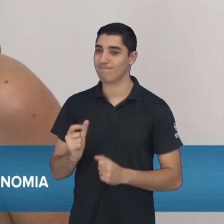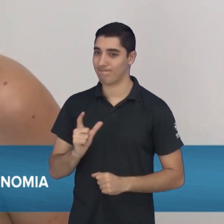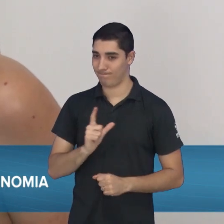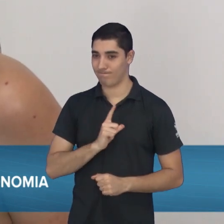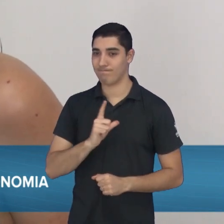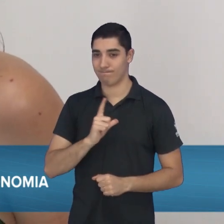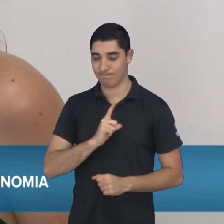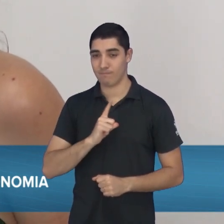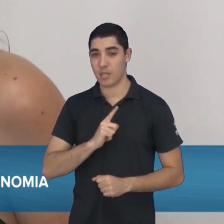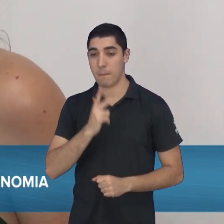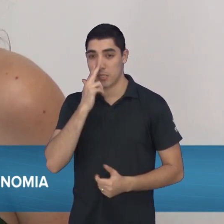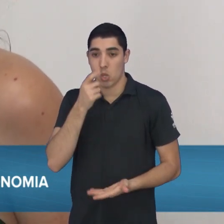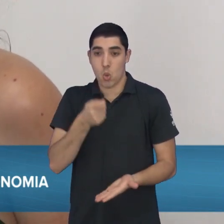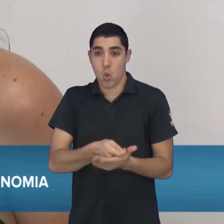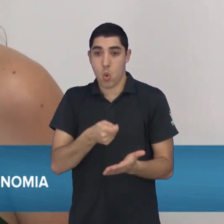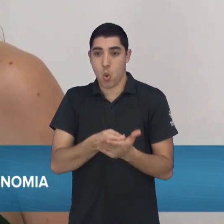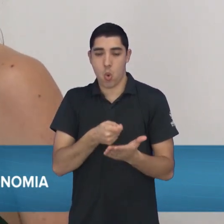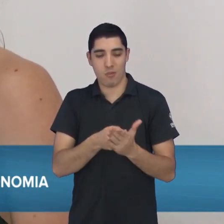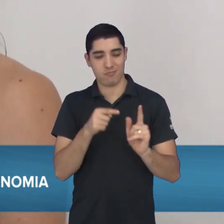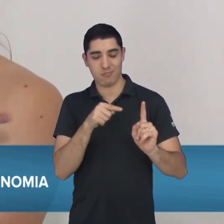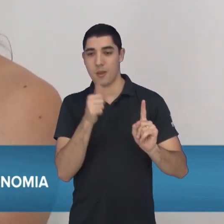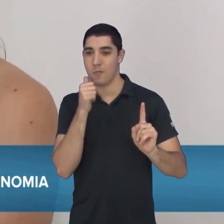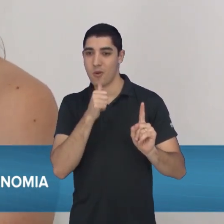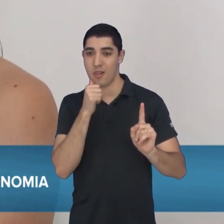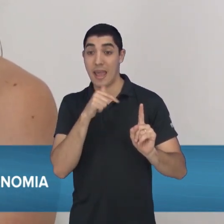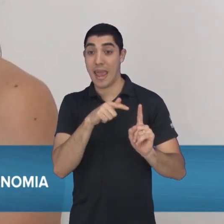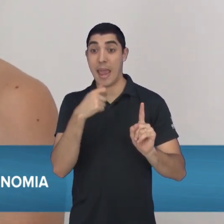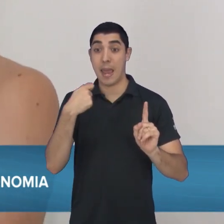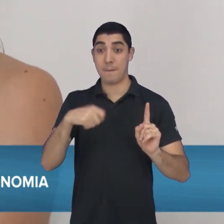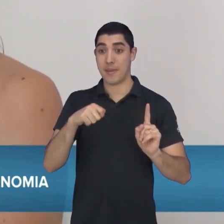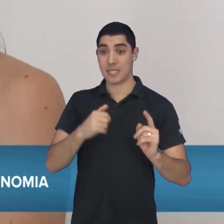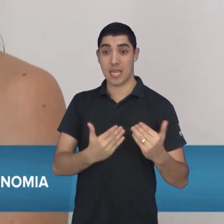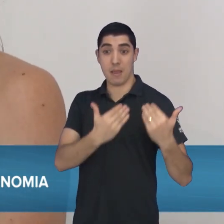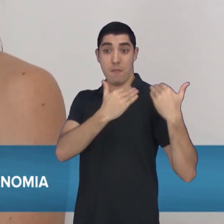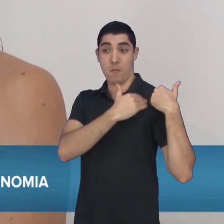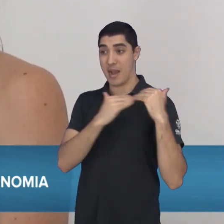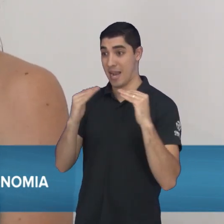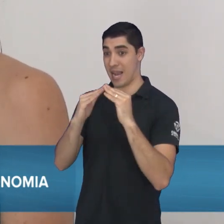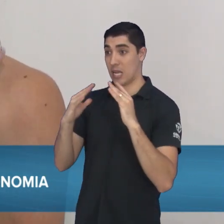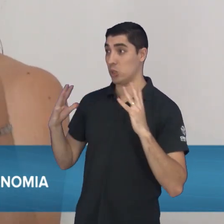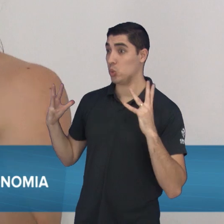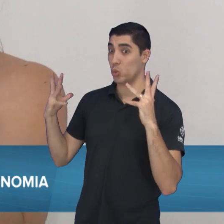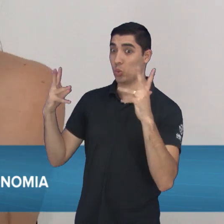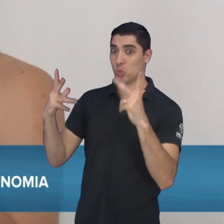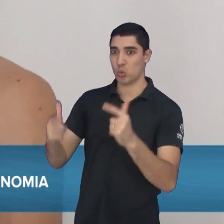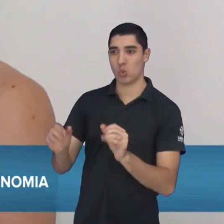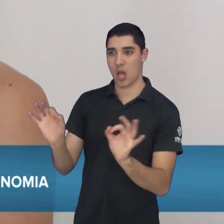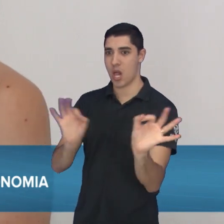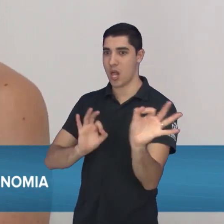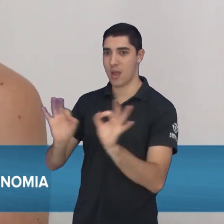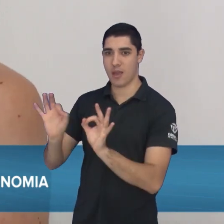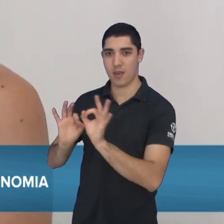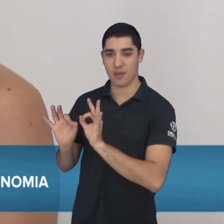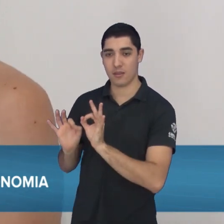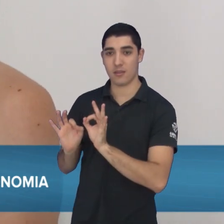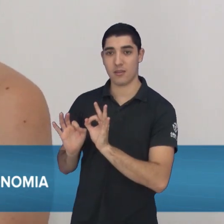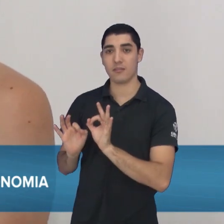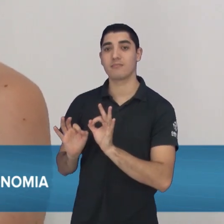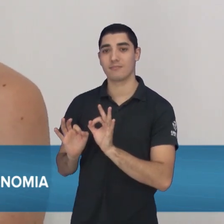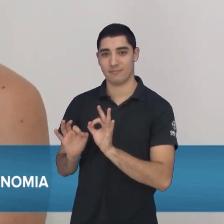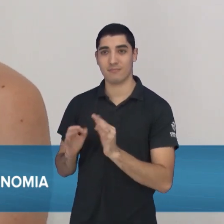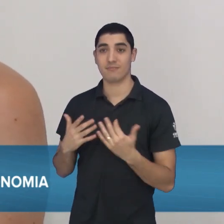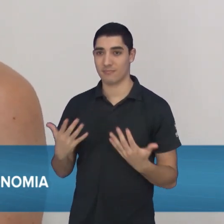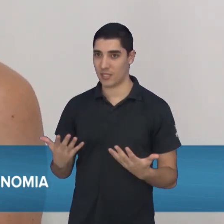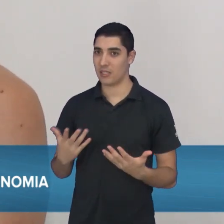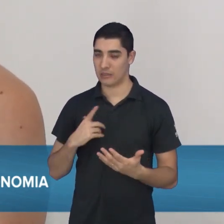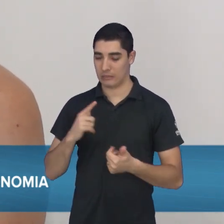em cima delas, no sentido de que a mulher ela tem que gestar a casa inteira, saber sobre tudo e ainda mandar o pessoal fazer tudo. É